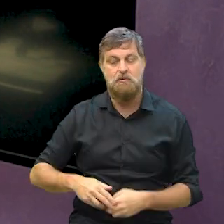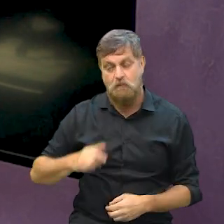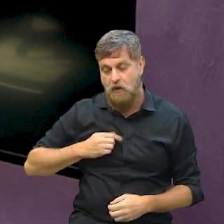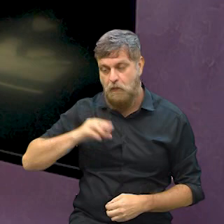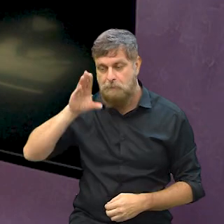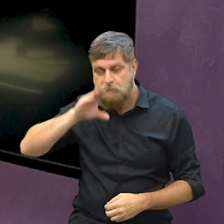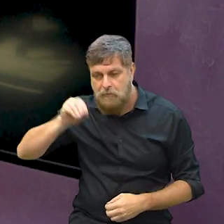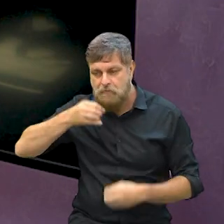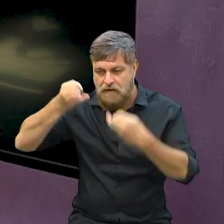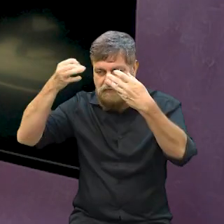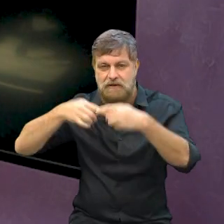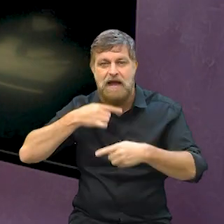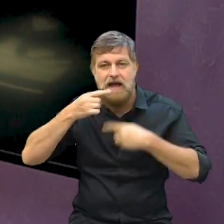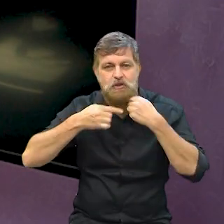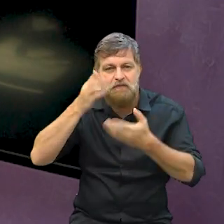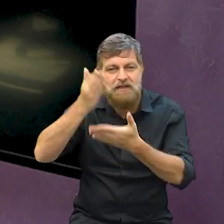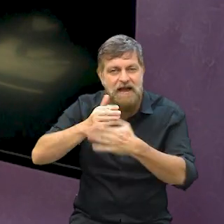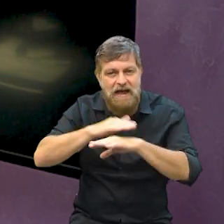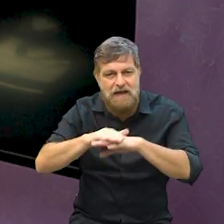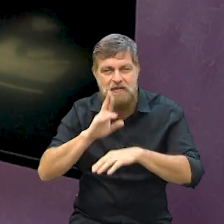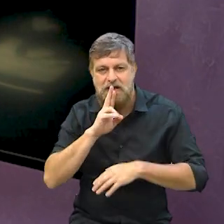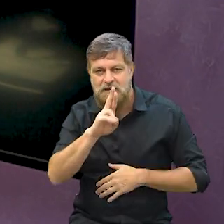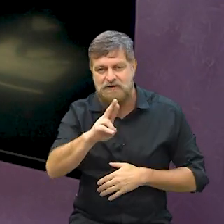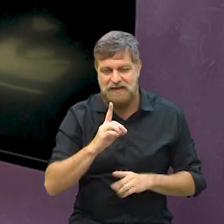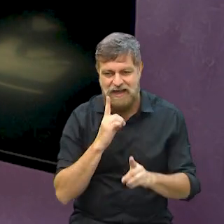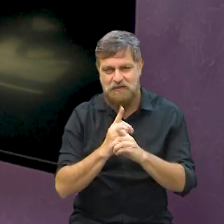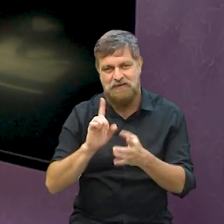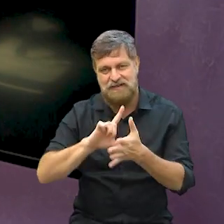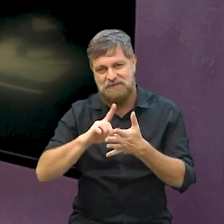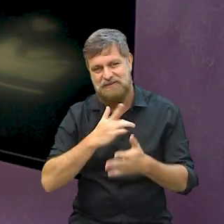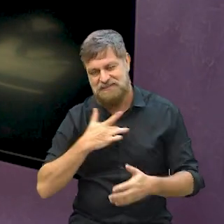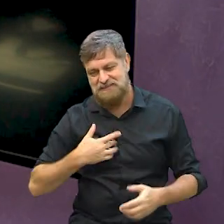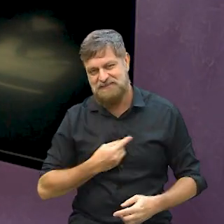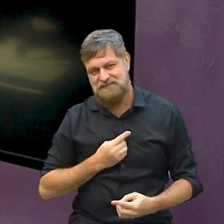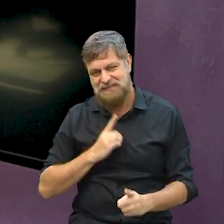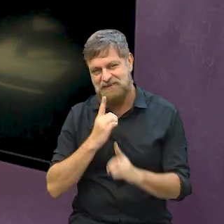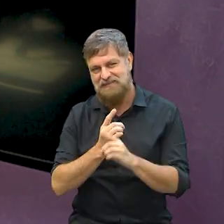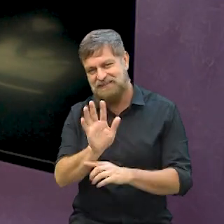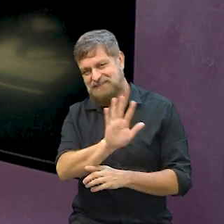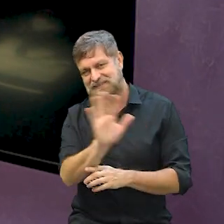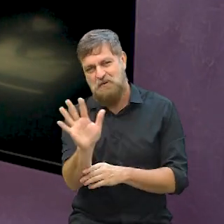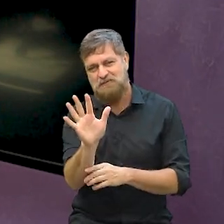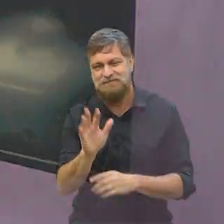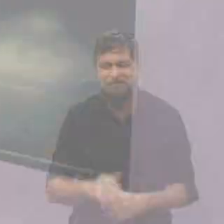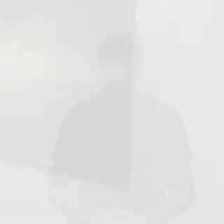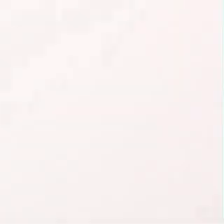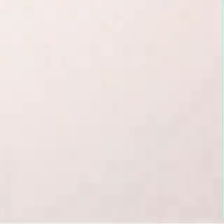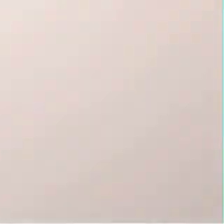aqui, para tirar todas as dúvidas. A gente se vê no próximo Saúde à Vida, até lá, tchau!